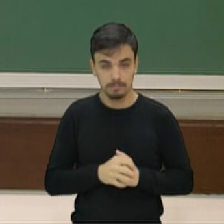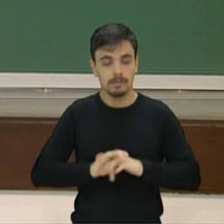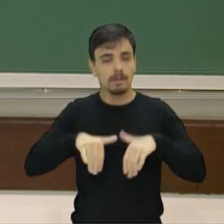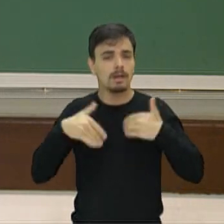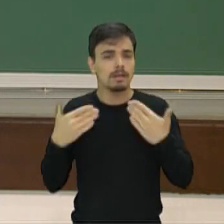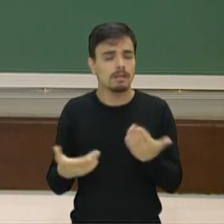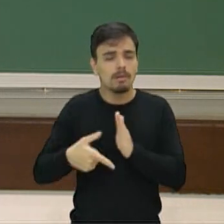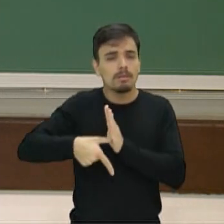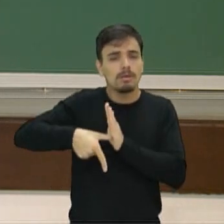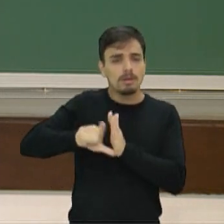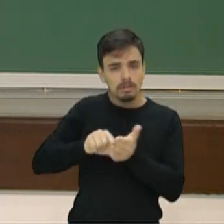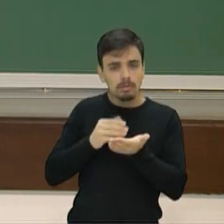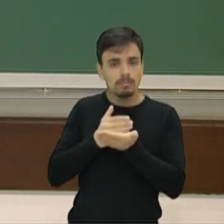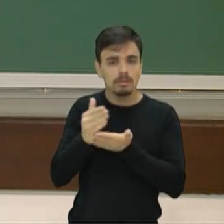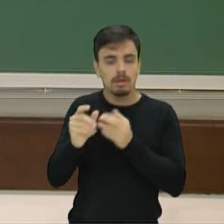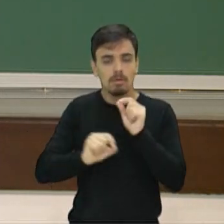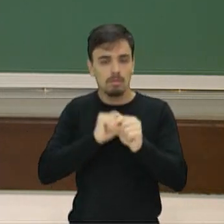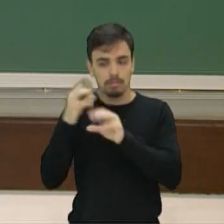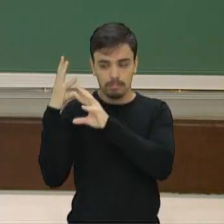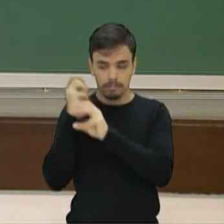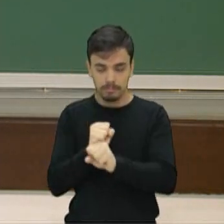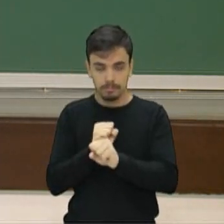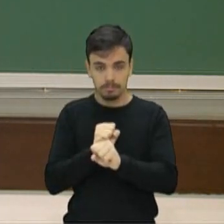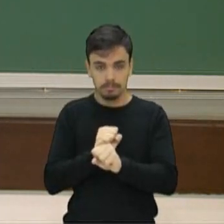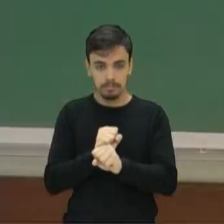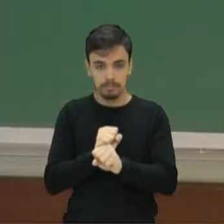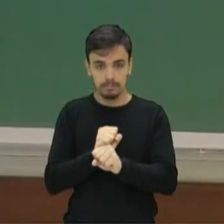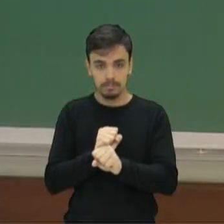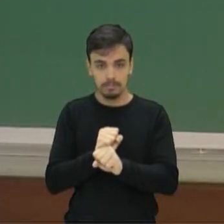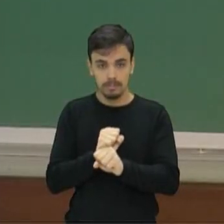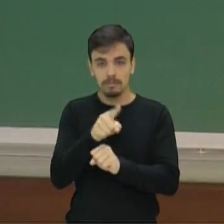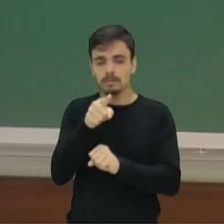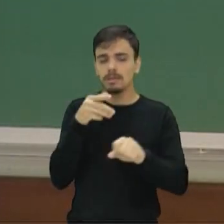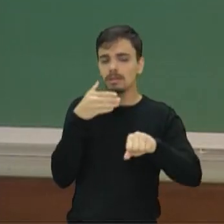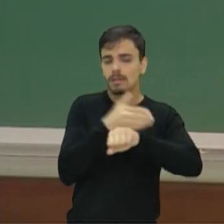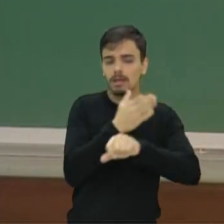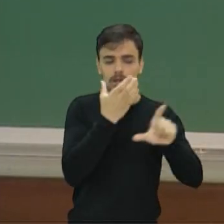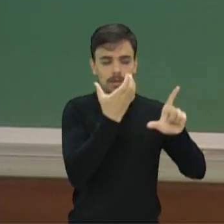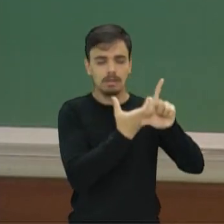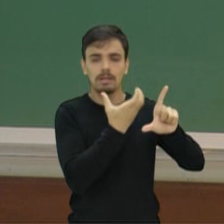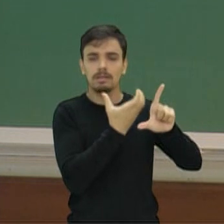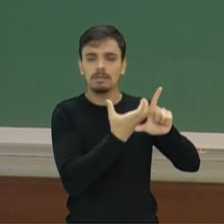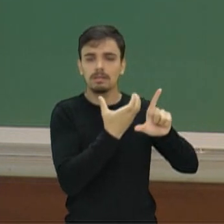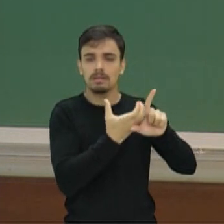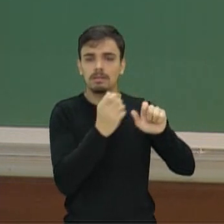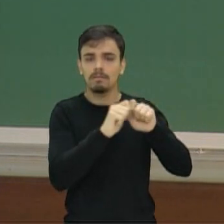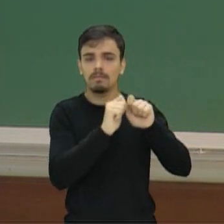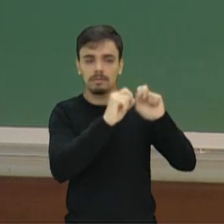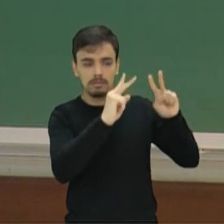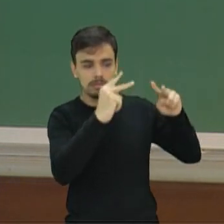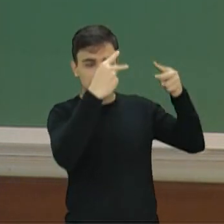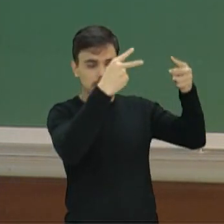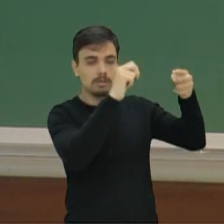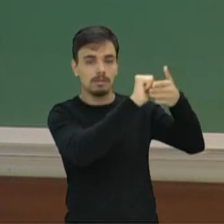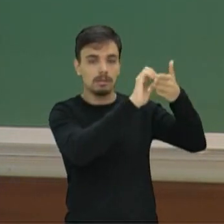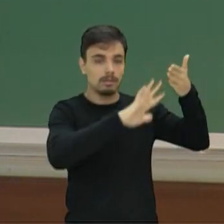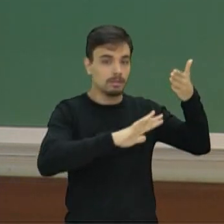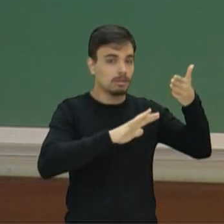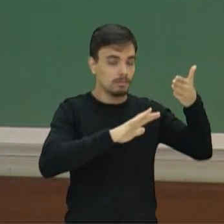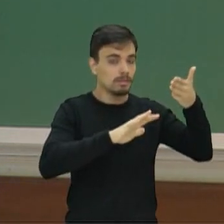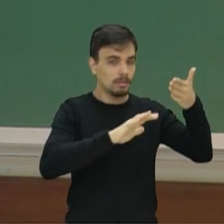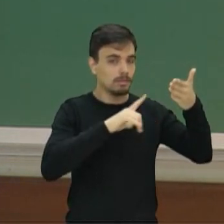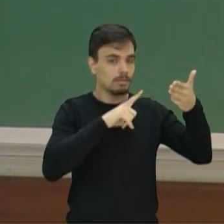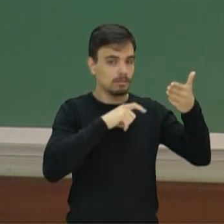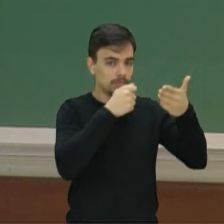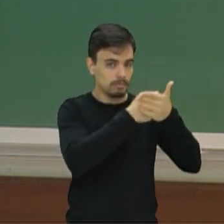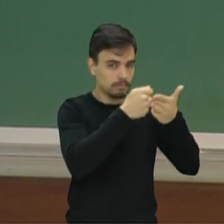Pessoal, mas antes de iniciar a revisão, entre no Classroom, acesse, responda